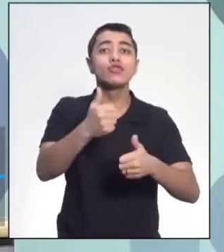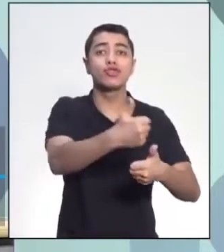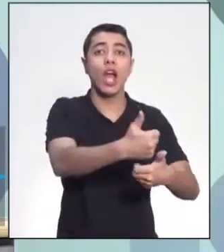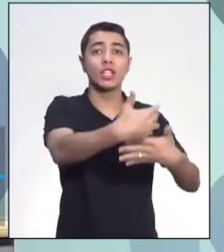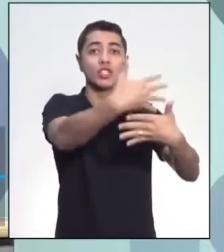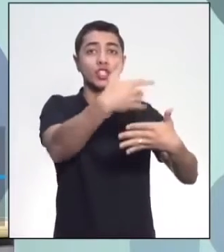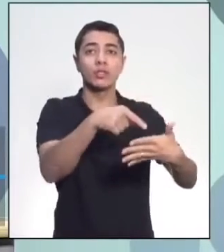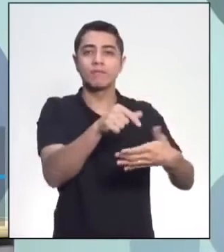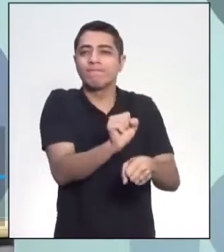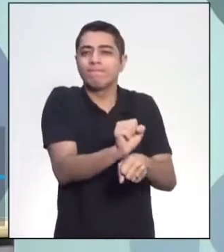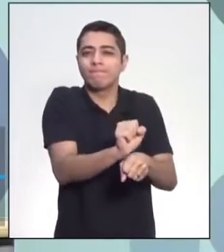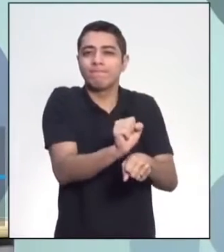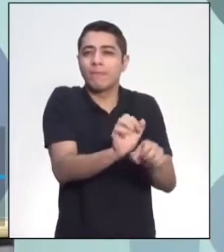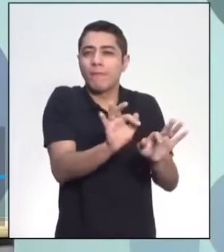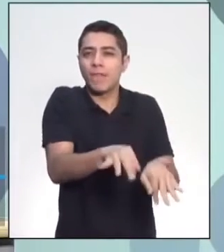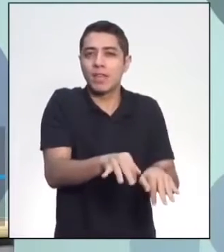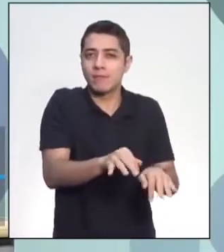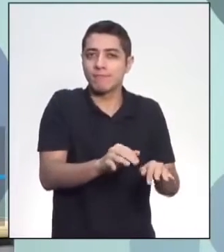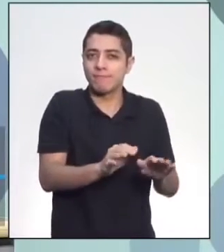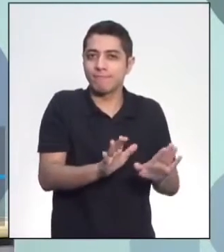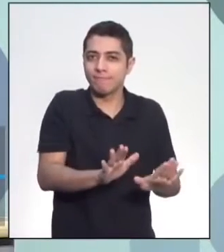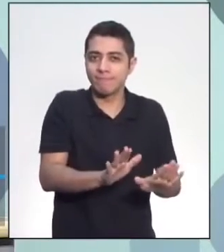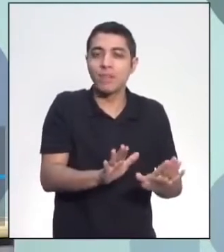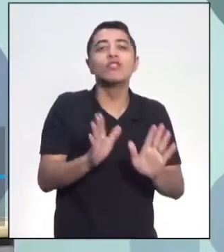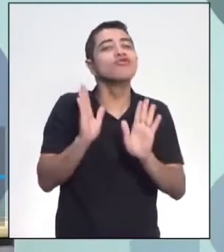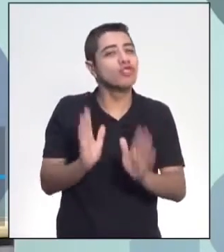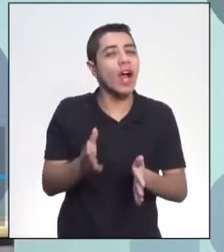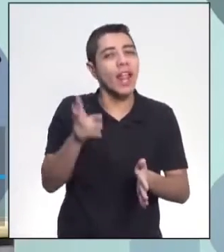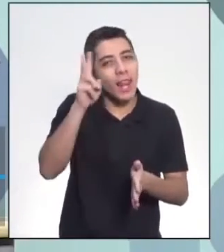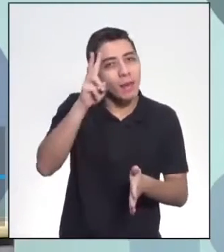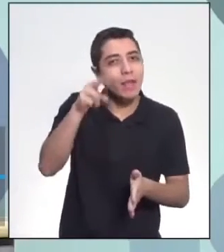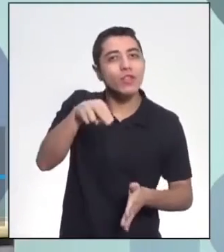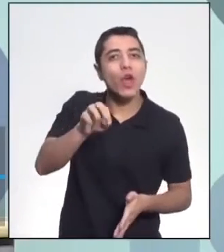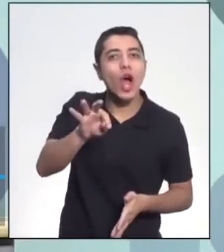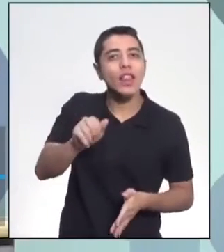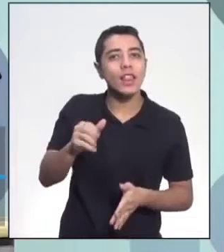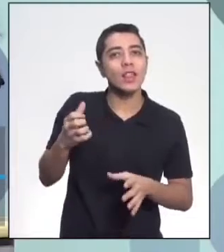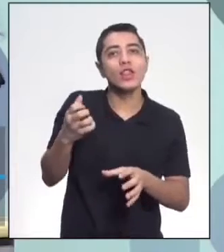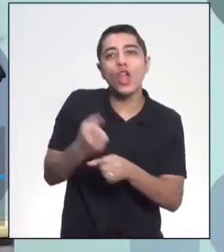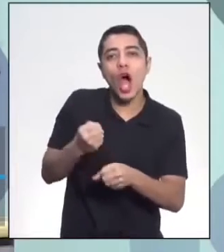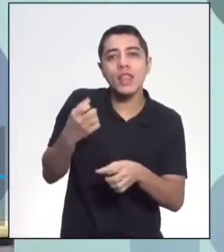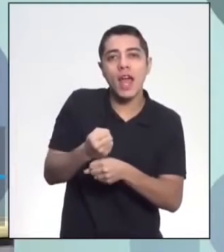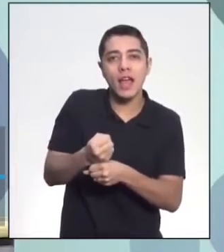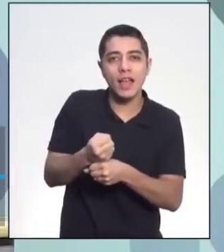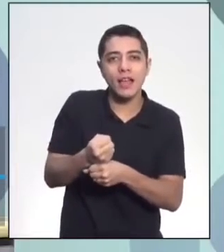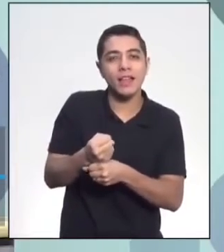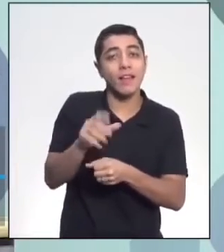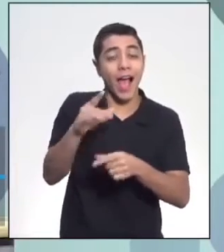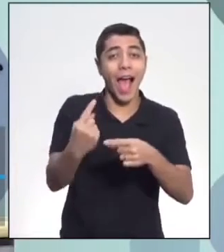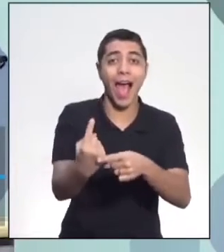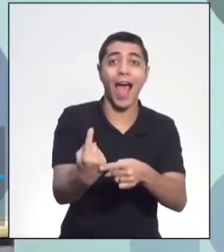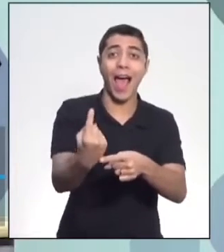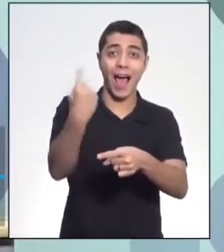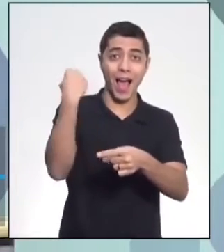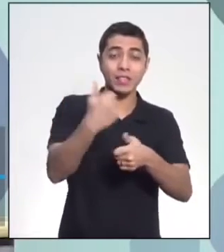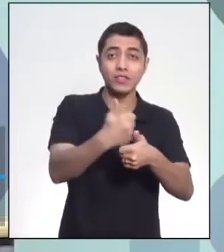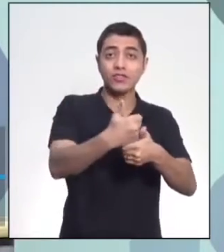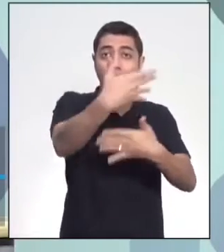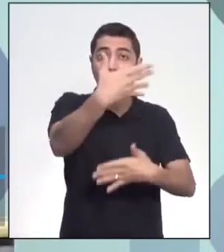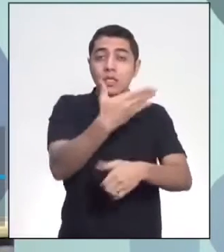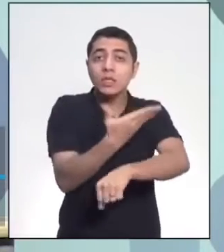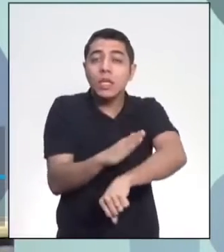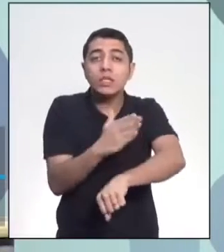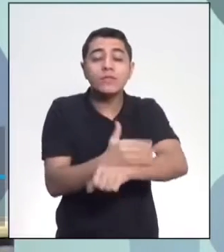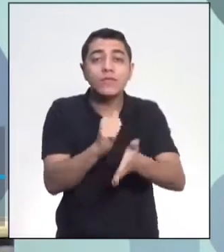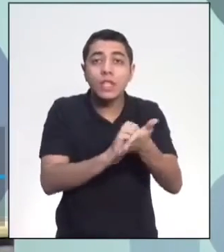tentar correr? Exatamente. Porque ele já tem uma nota. O exercício do chat anterior foi incrível, Mauro. Você não estava Sério? aqui, mas